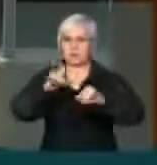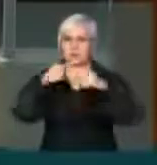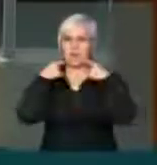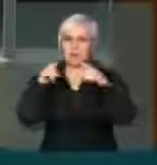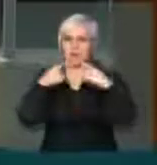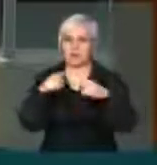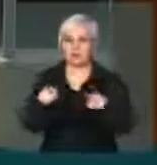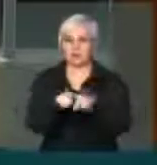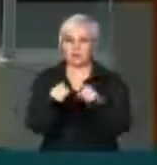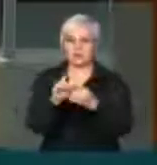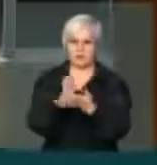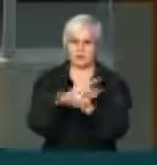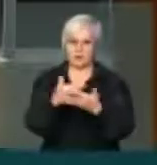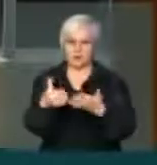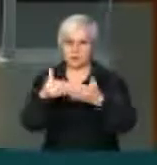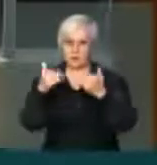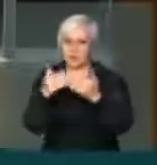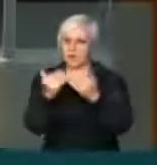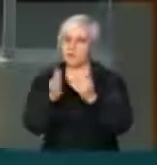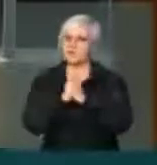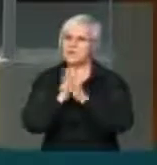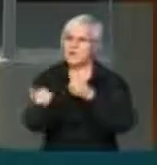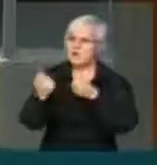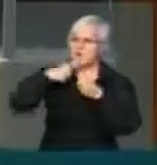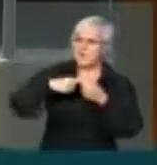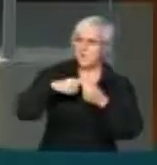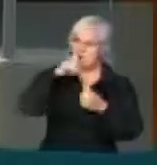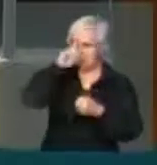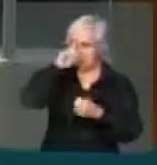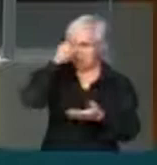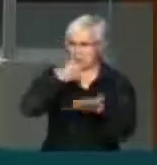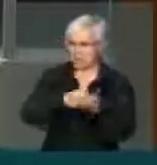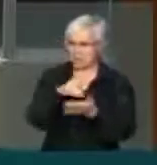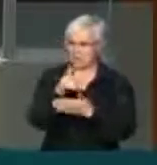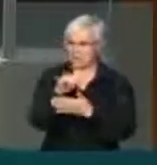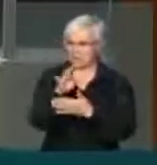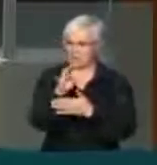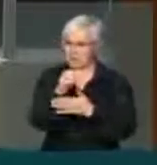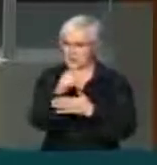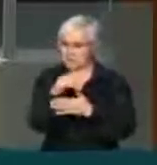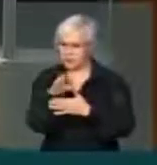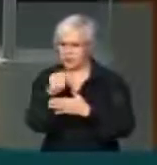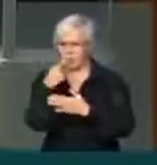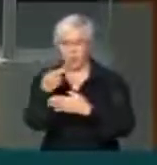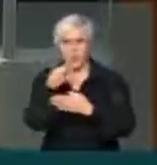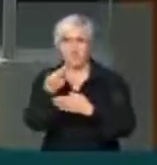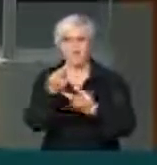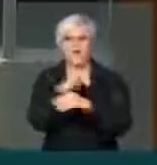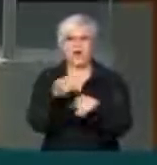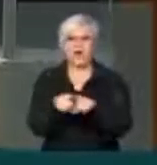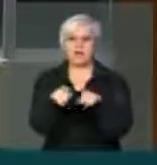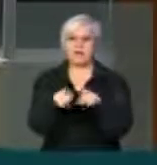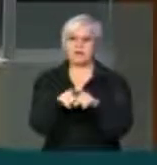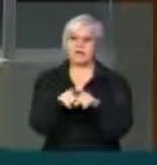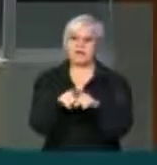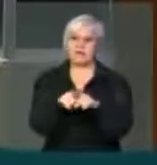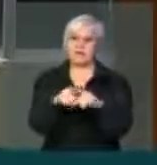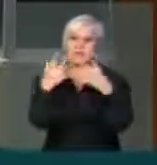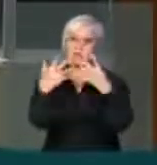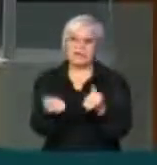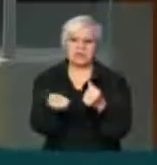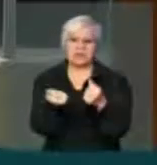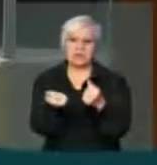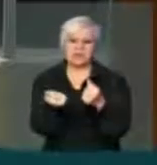ou aquelas que pedem a volta da ditadura ou manifestam a sua simpatia por símbolos